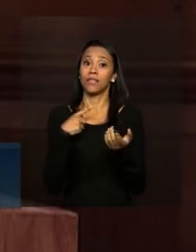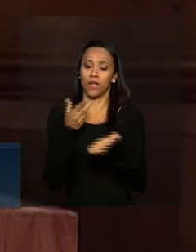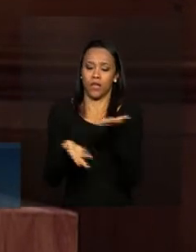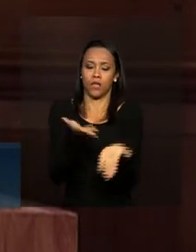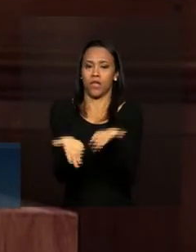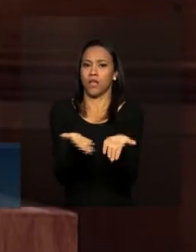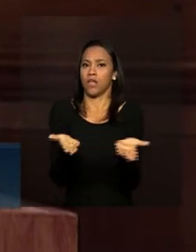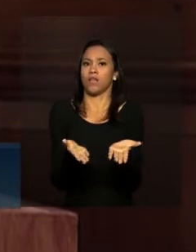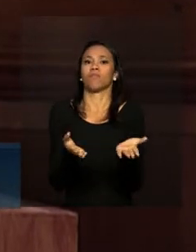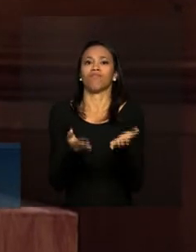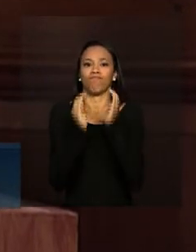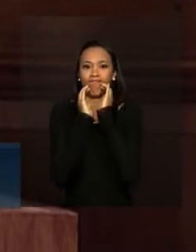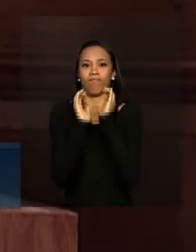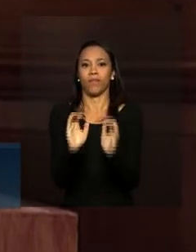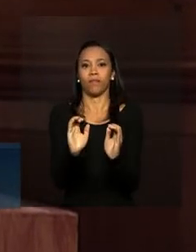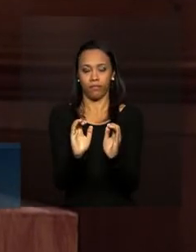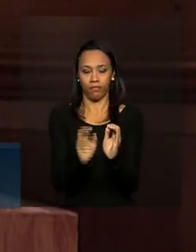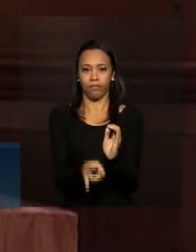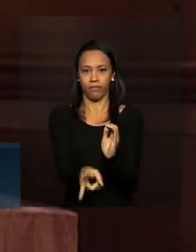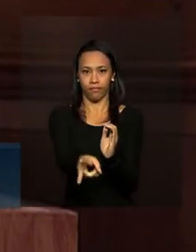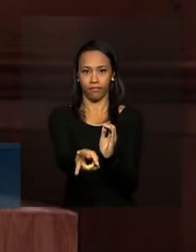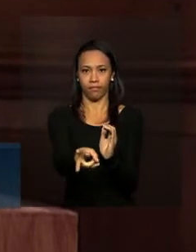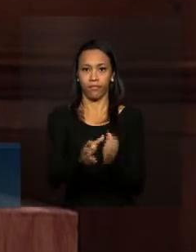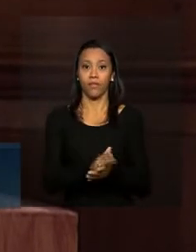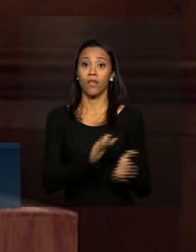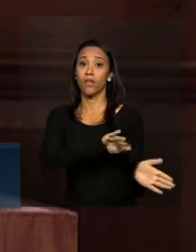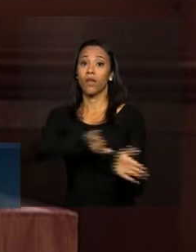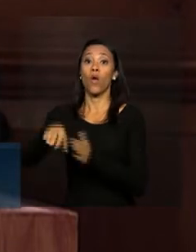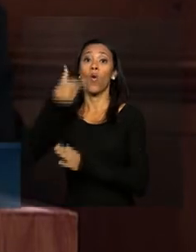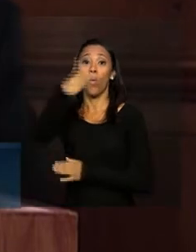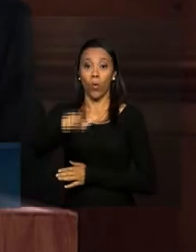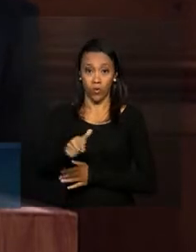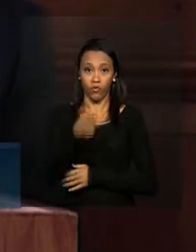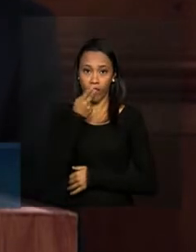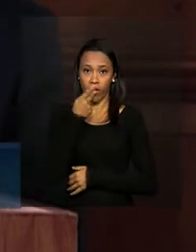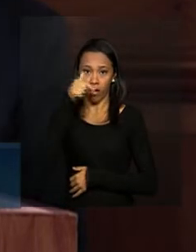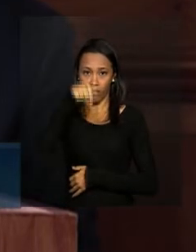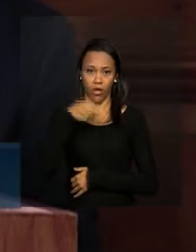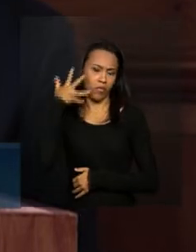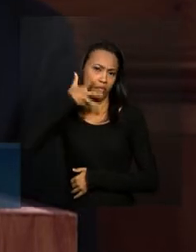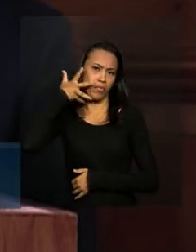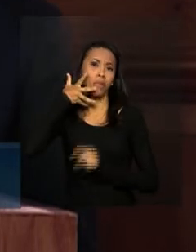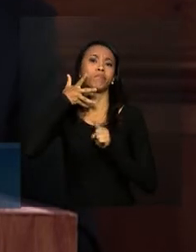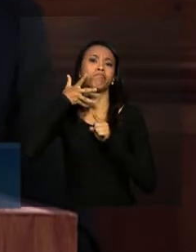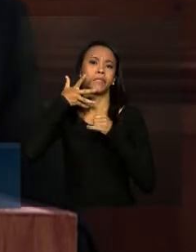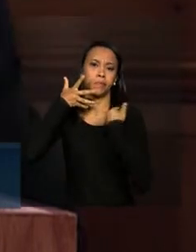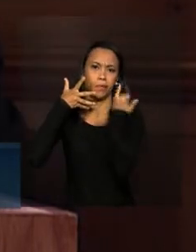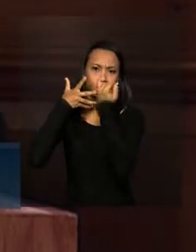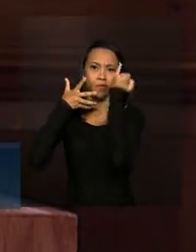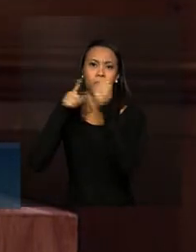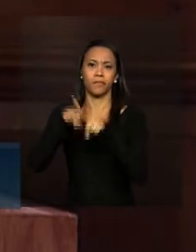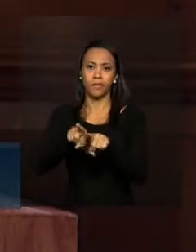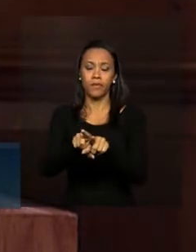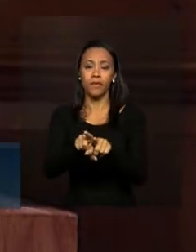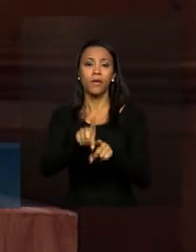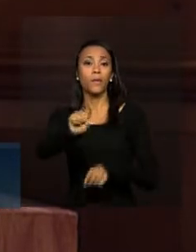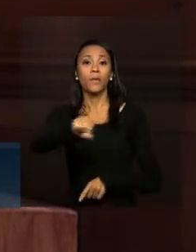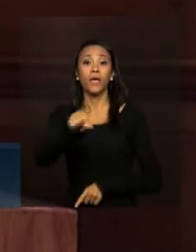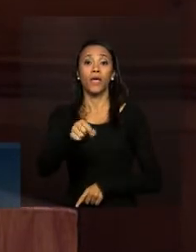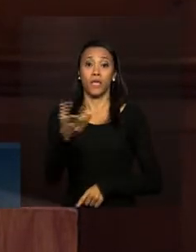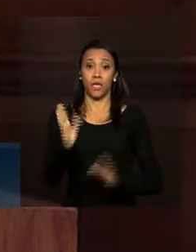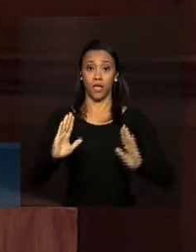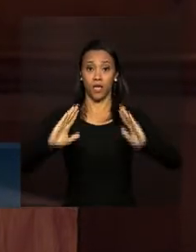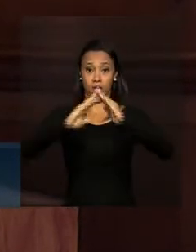mesma dignidade. E outro registro que aqui foi feito, importantíssimo, é que o